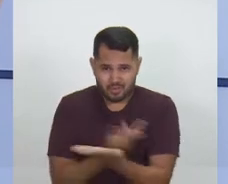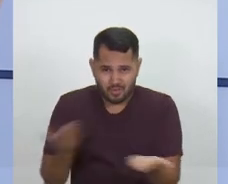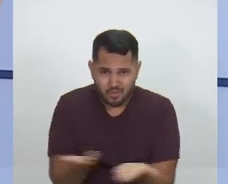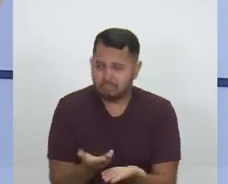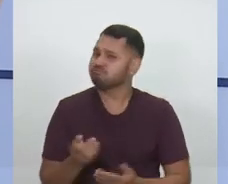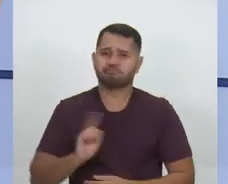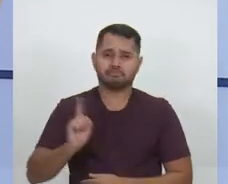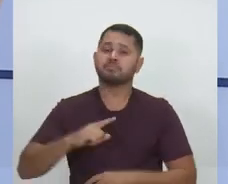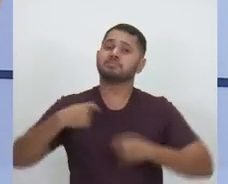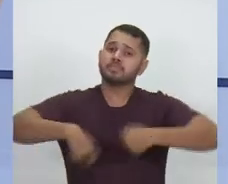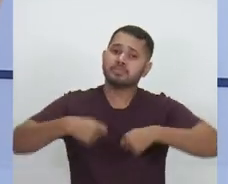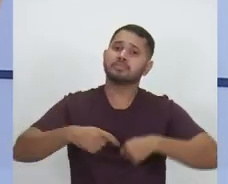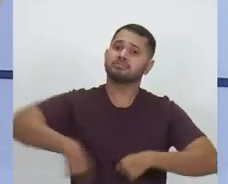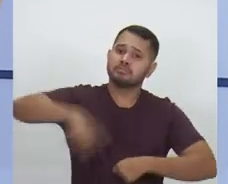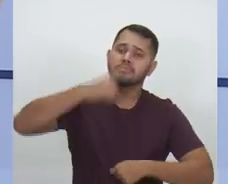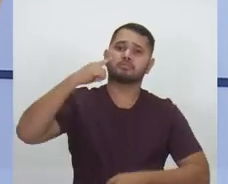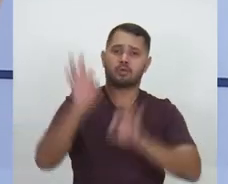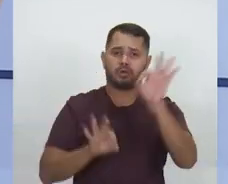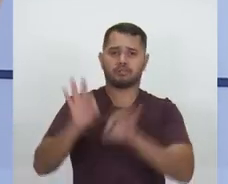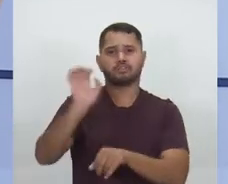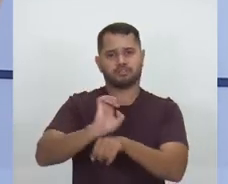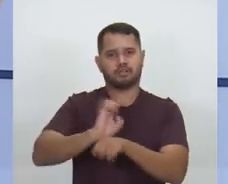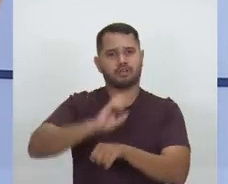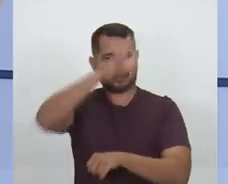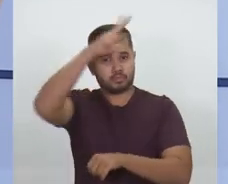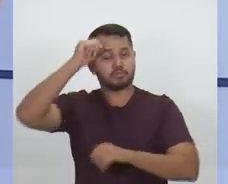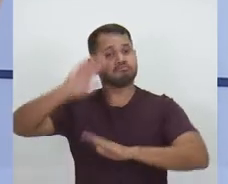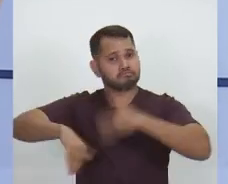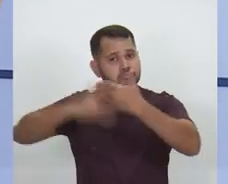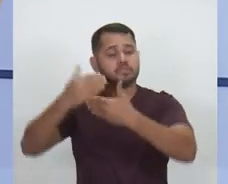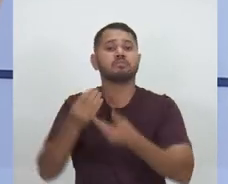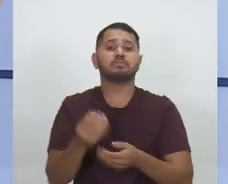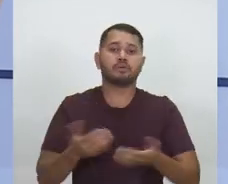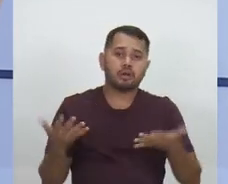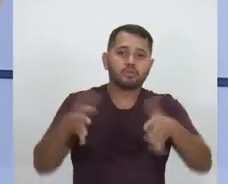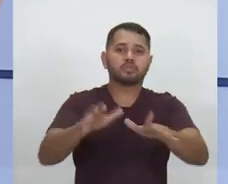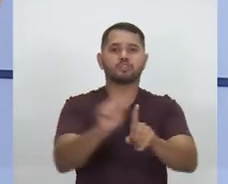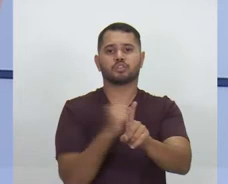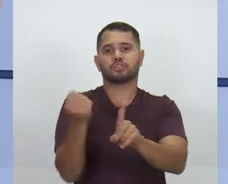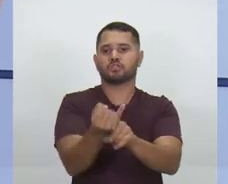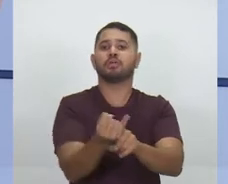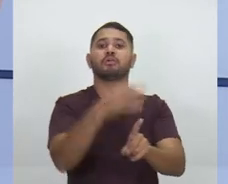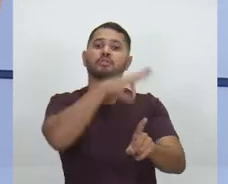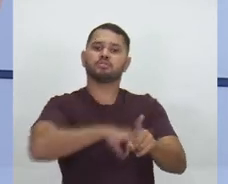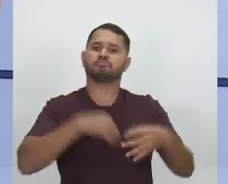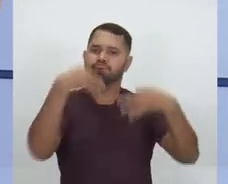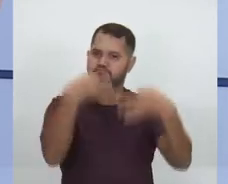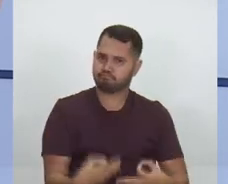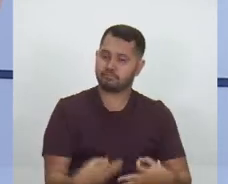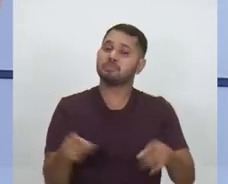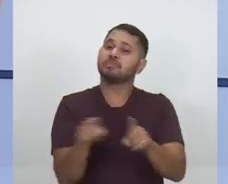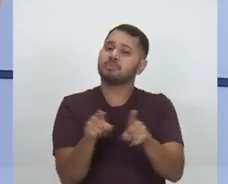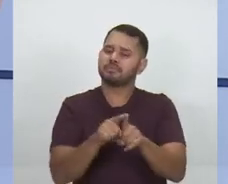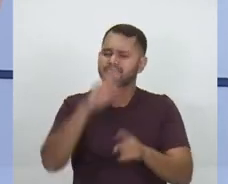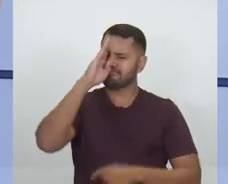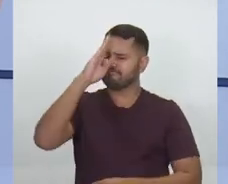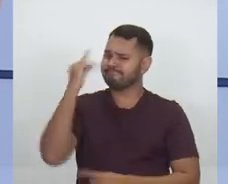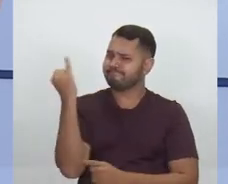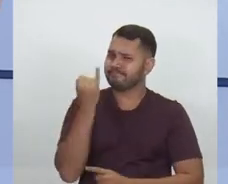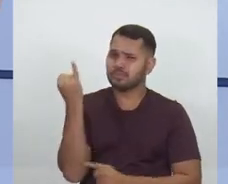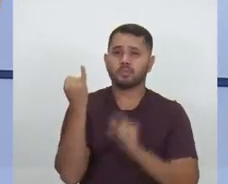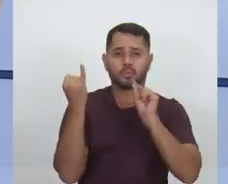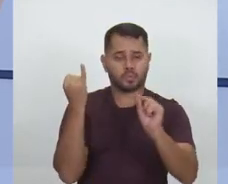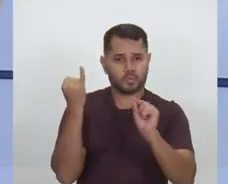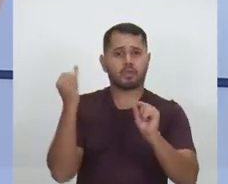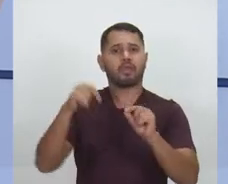preciso portanto que a gente desenvolva o estado do amazonas promovendo a inclusão social com salário justo e acima de tudo com